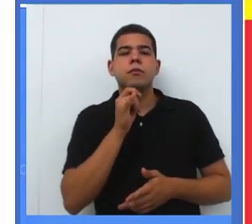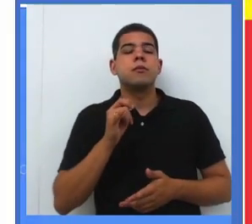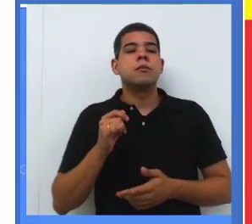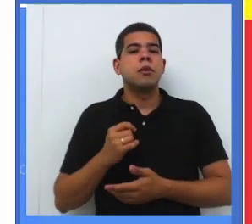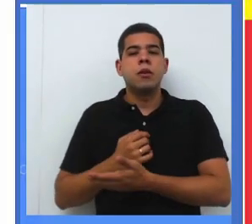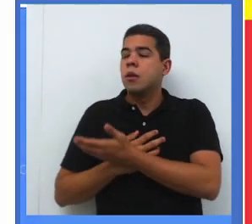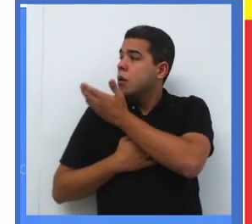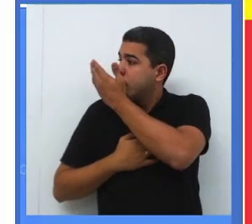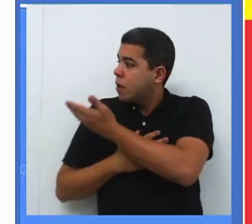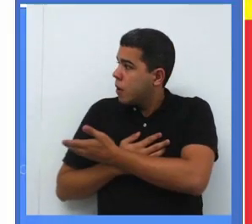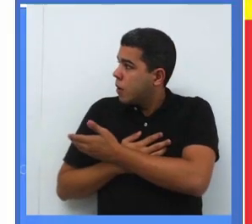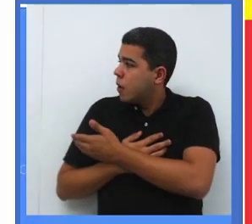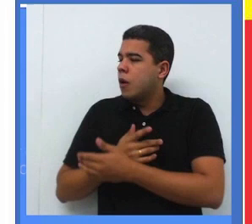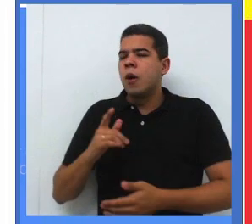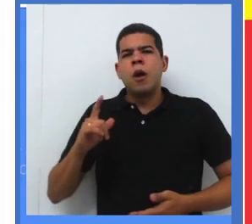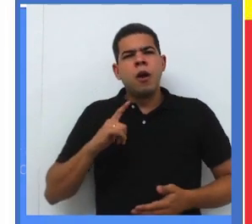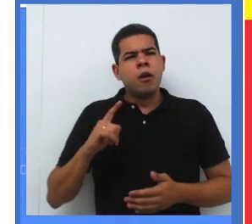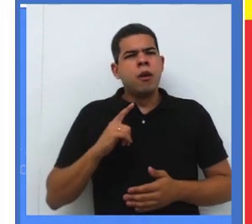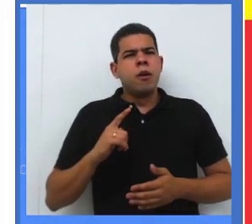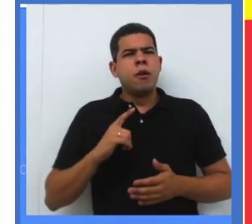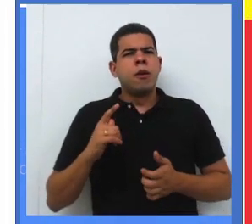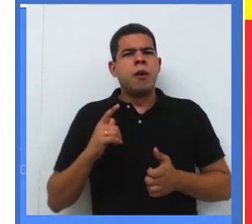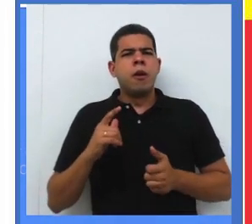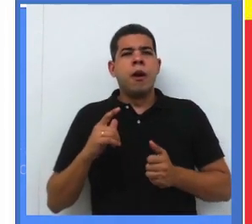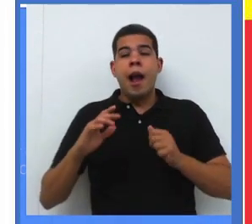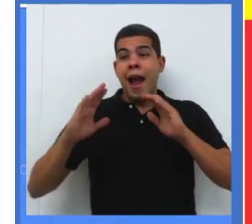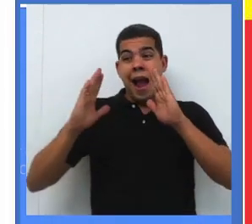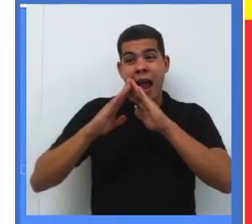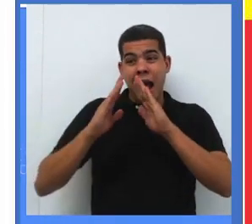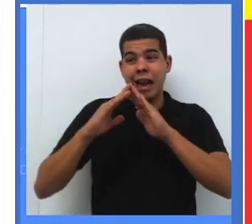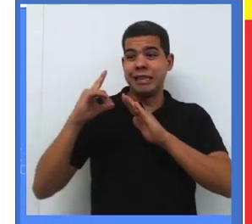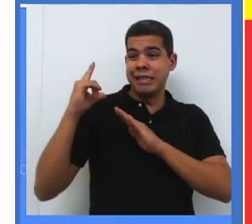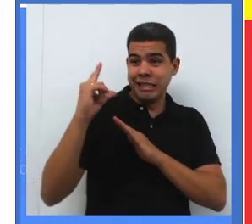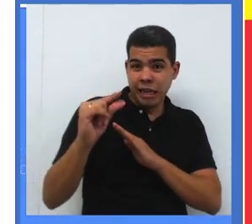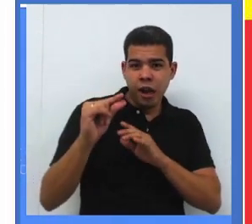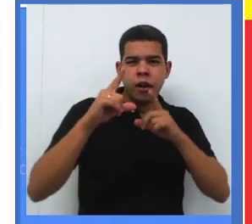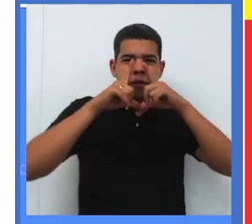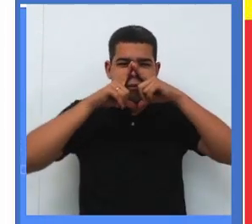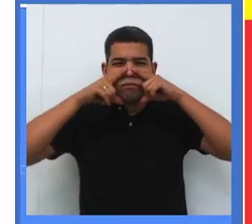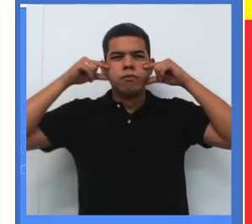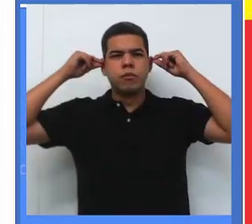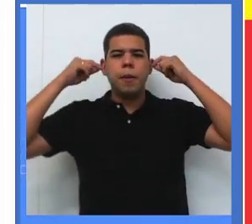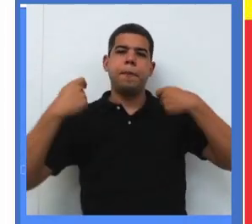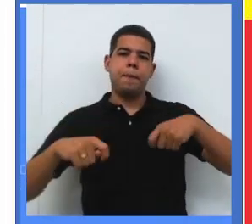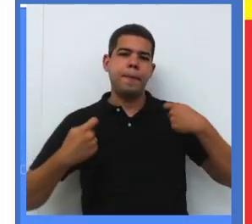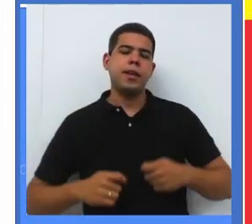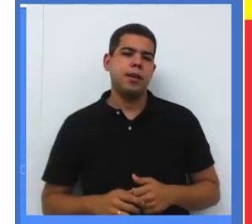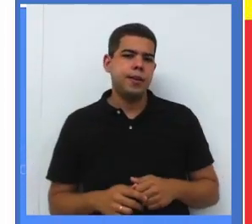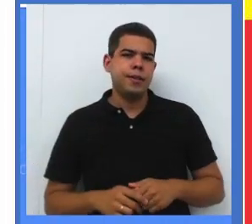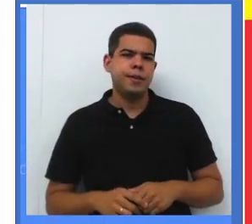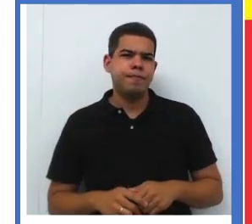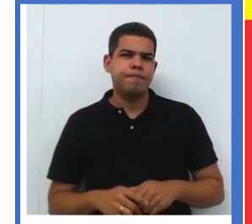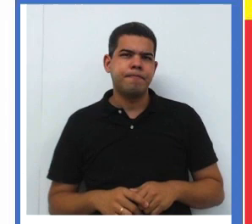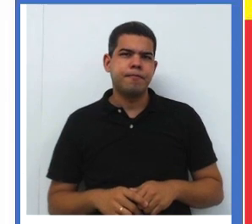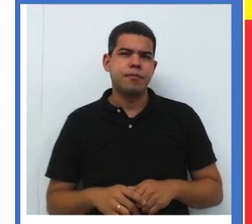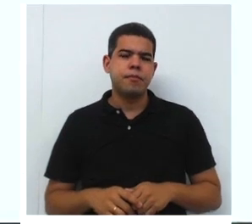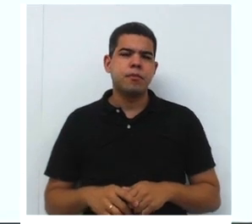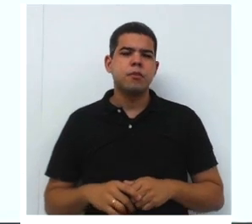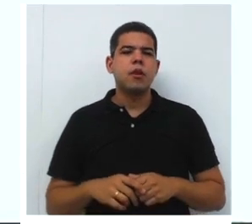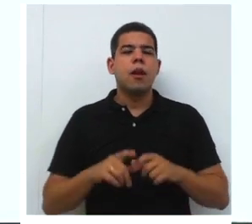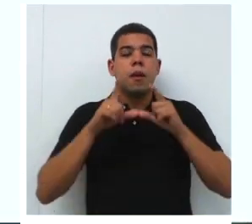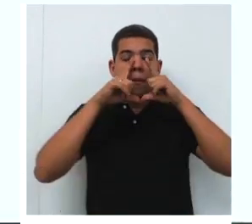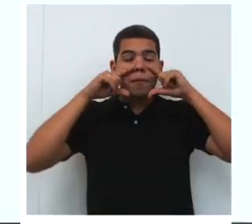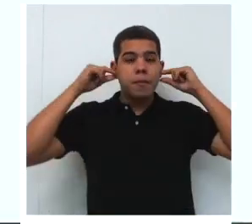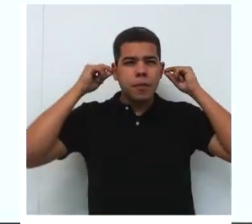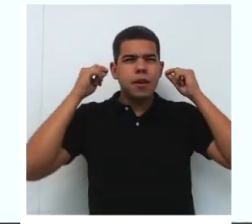quê? Um condicionamento. Não saia de casa sem a máscara. Então, eu tenho que utilizar a máscara